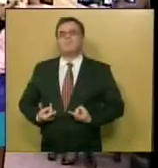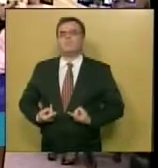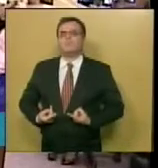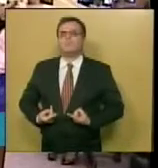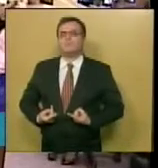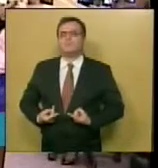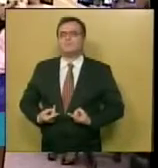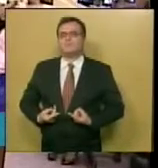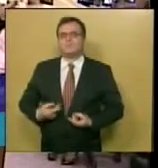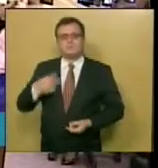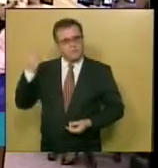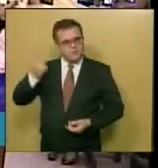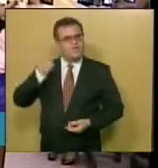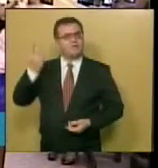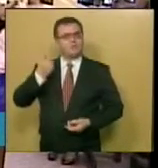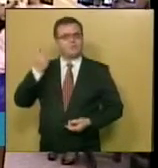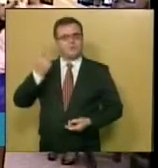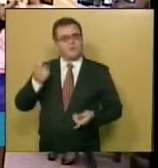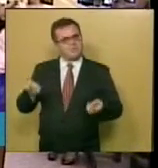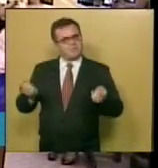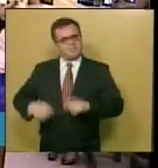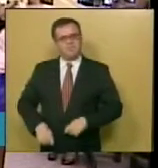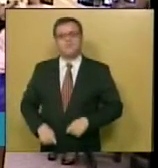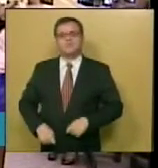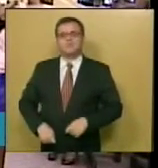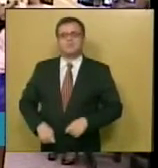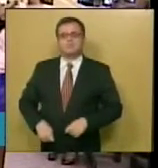histórica, capaz de se constituir